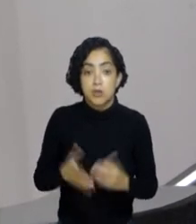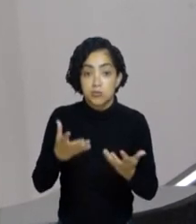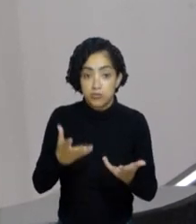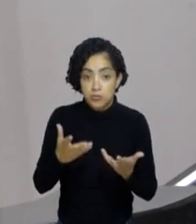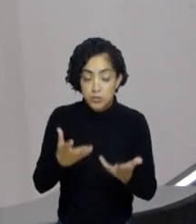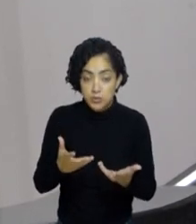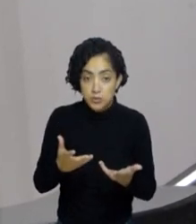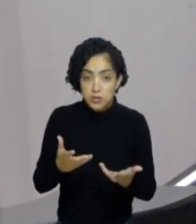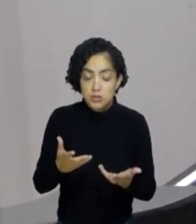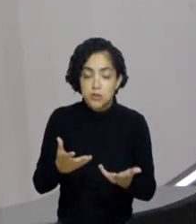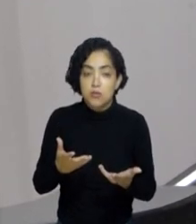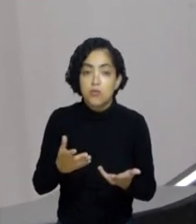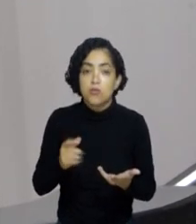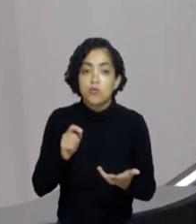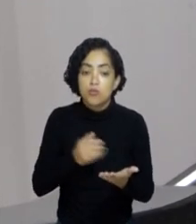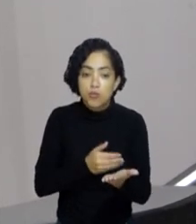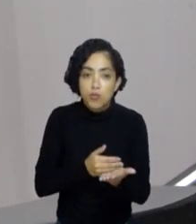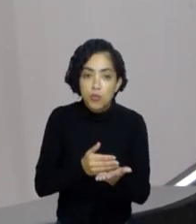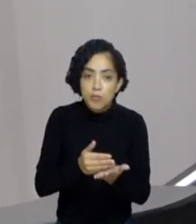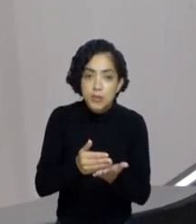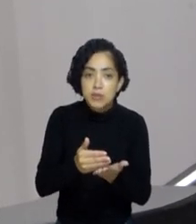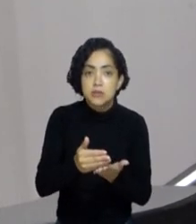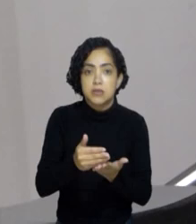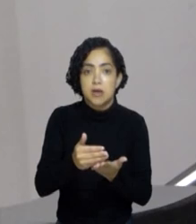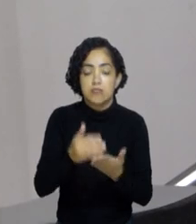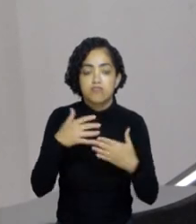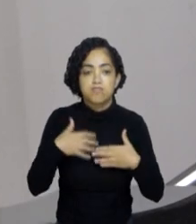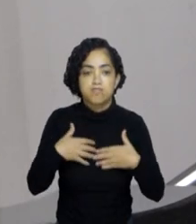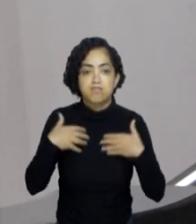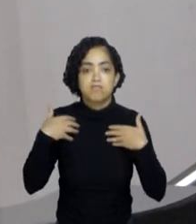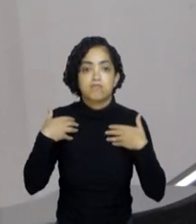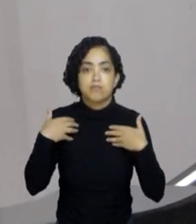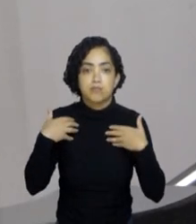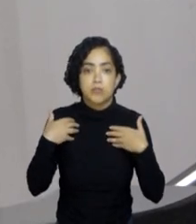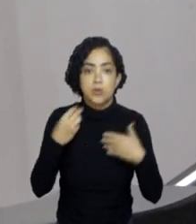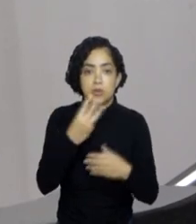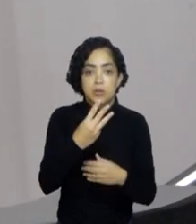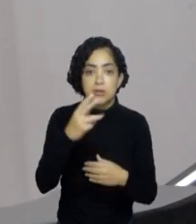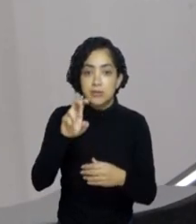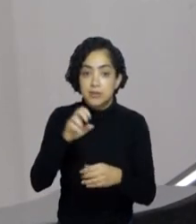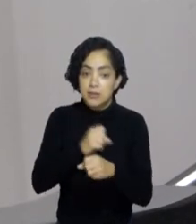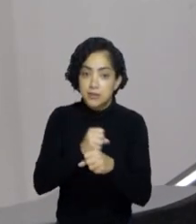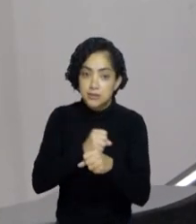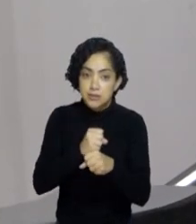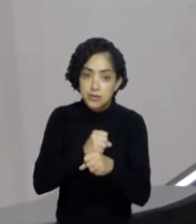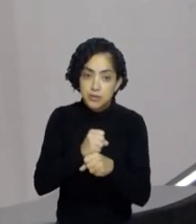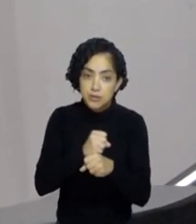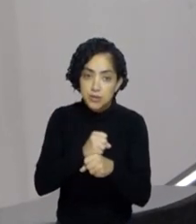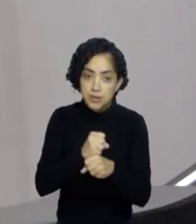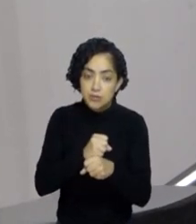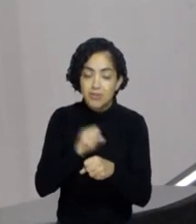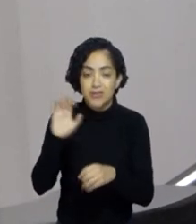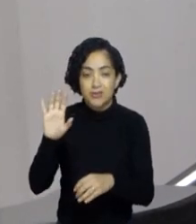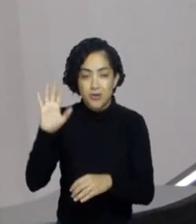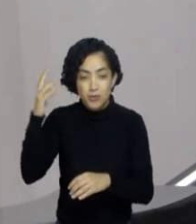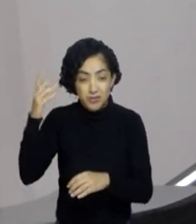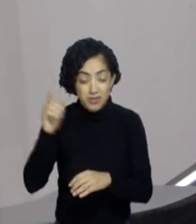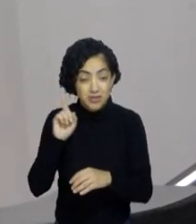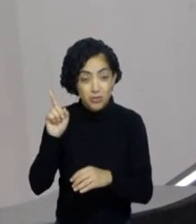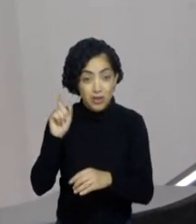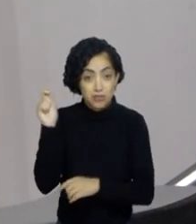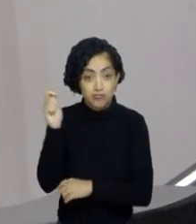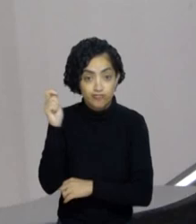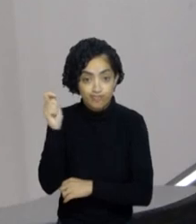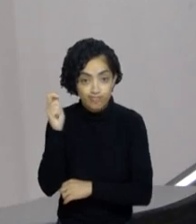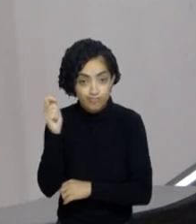ato, fazer o início de uma série de comemorações pelos nossos 35 anos, mas em razão da tragédia que assola o Rio Grande do Sul e